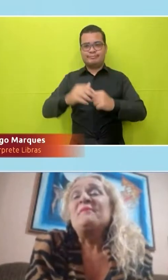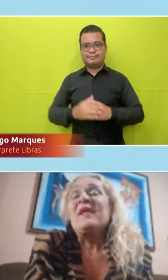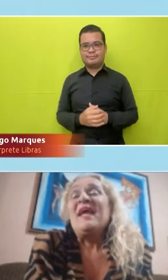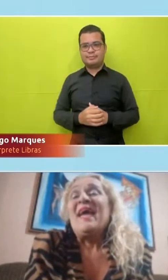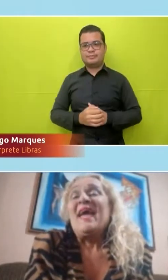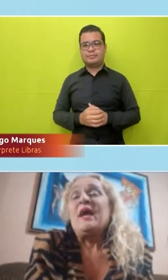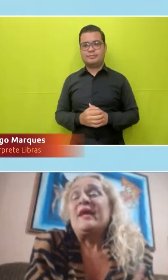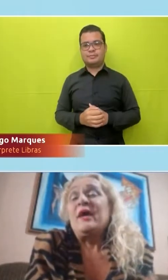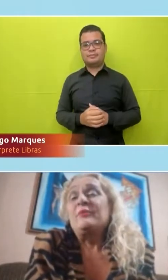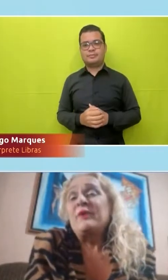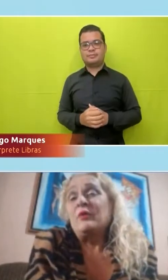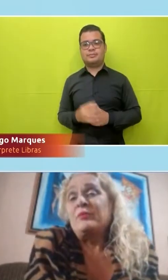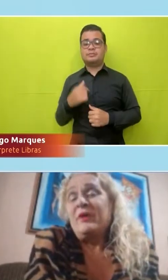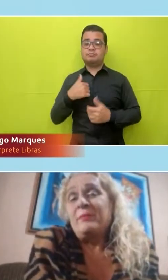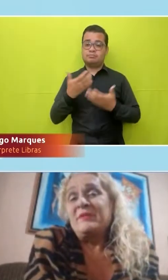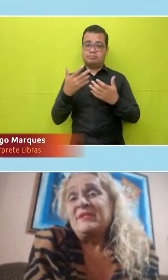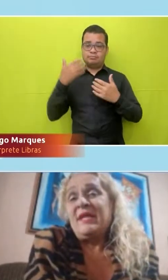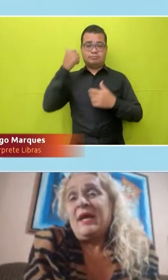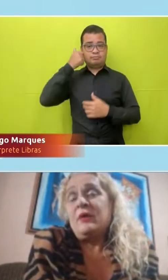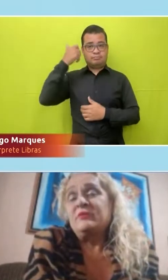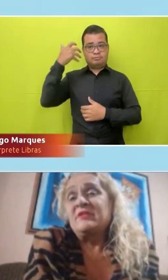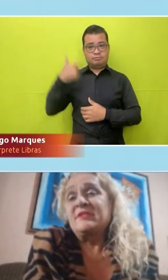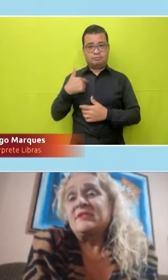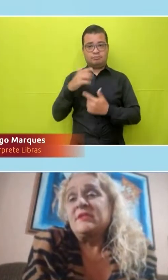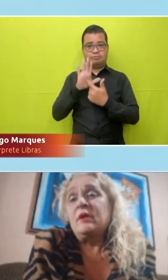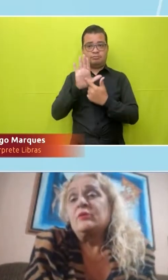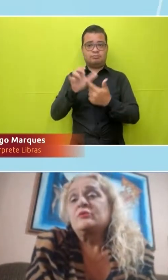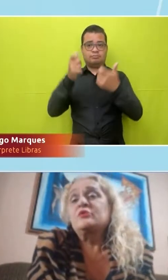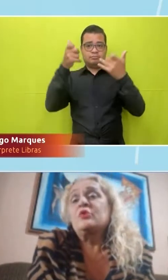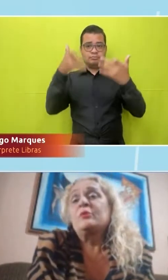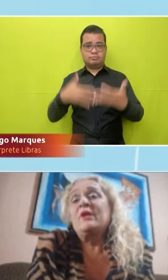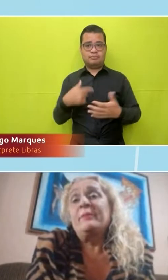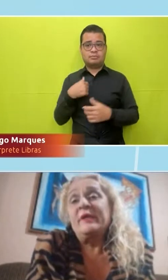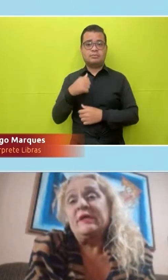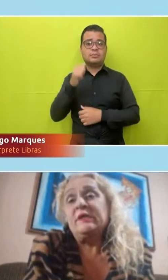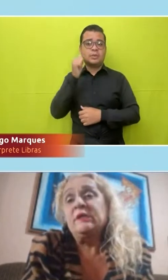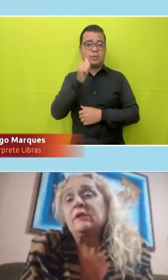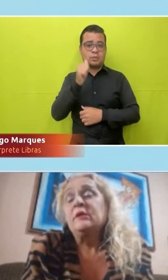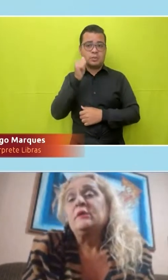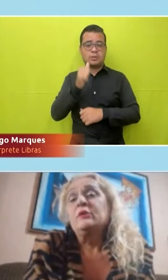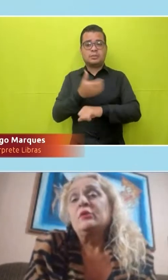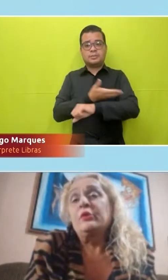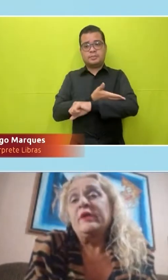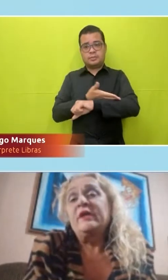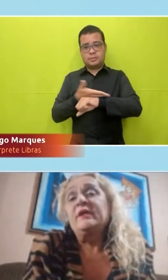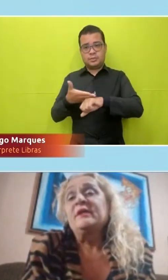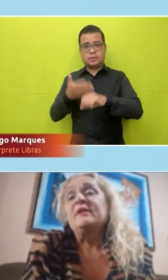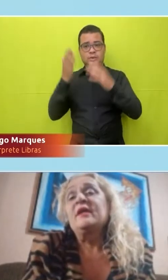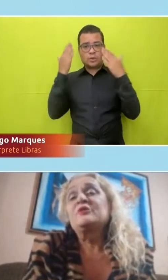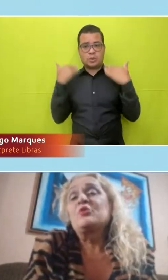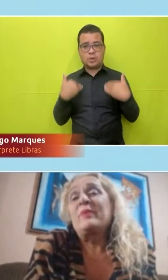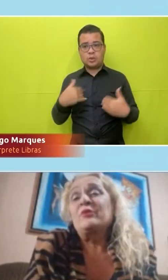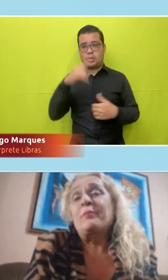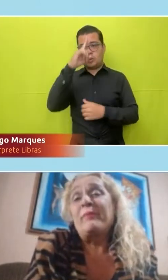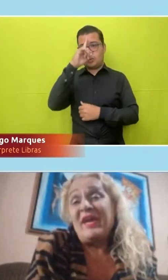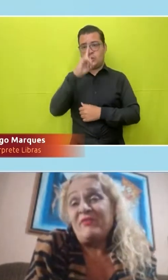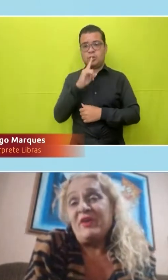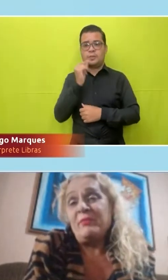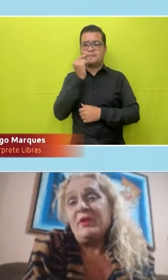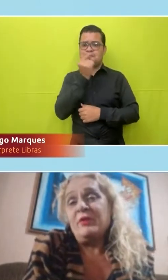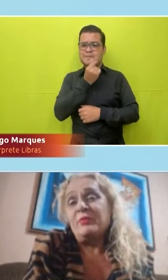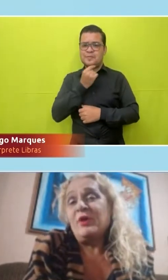aí, quero me auto-representar, autodescrição. Sou uma mulher branca, loira, né? Estou com um batom